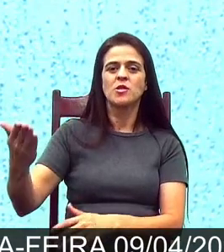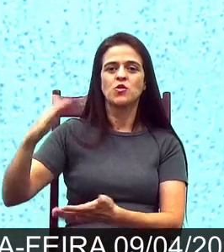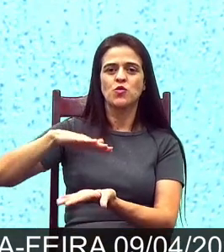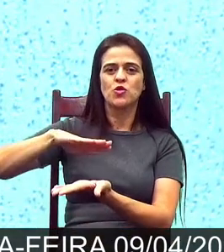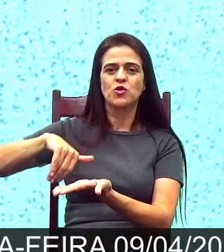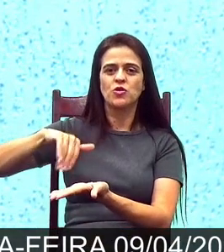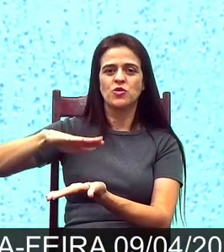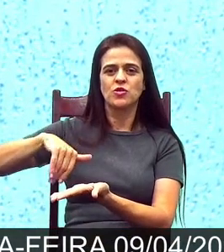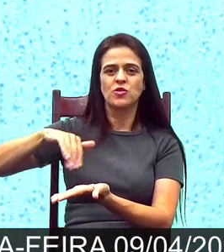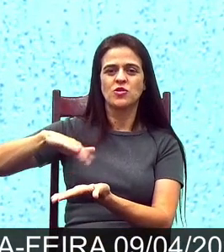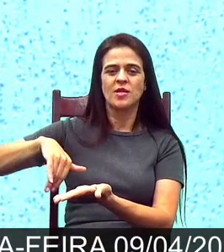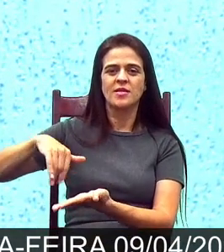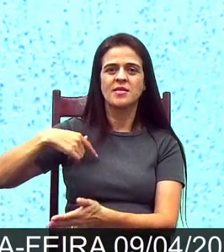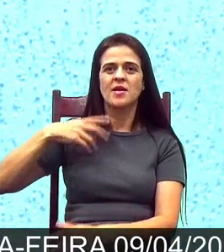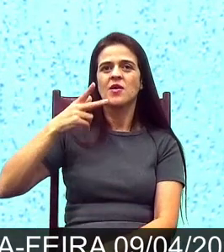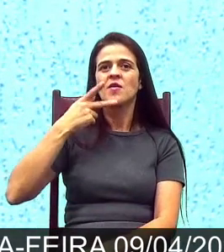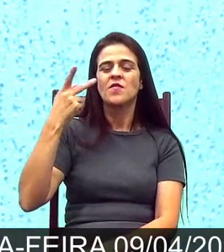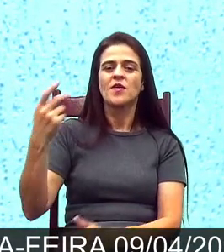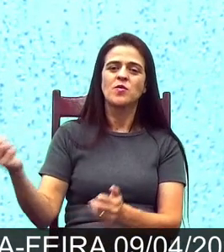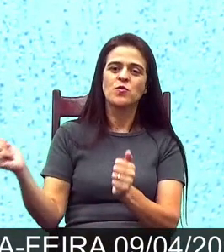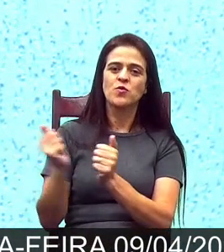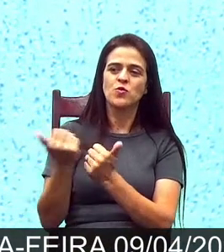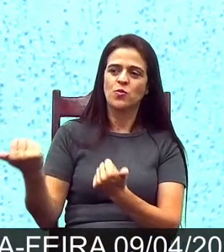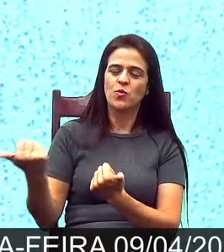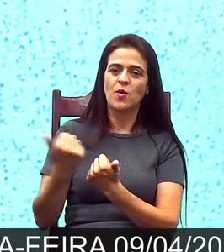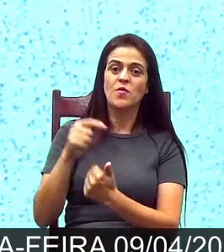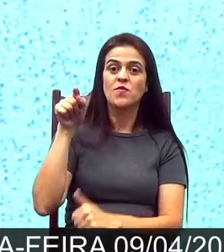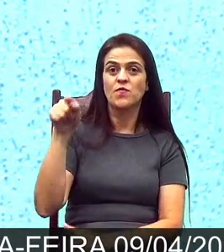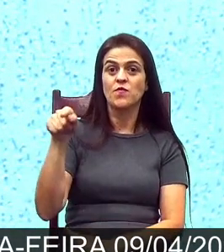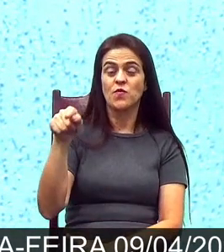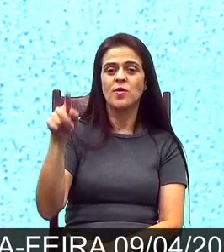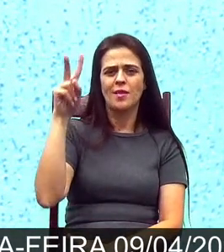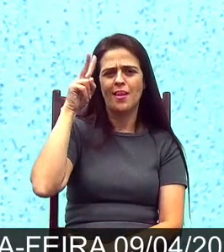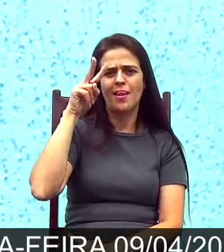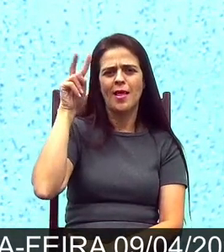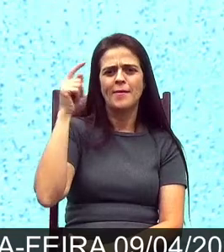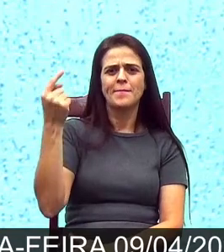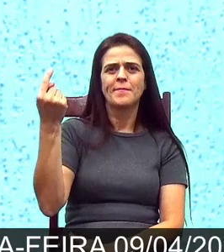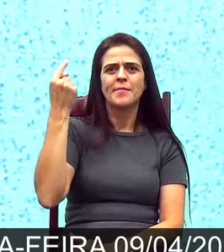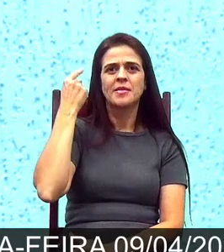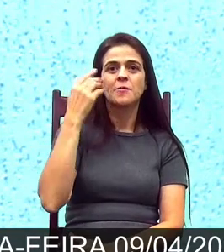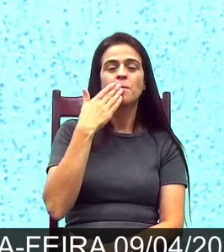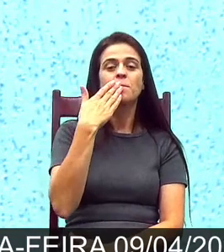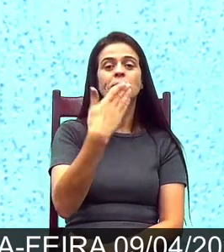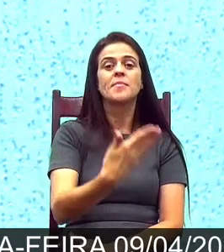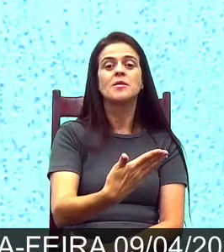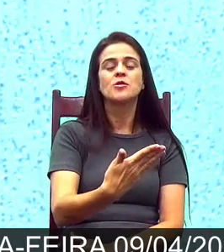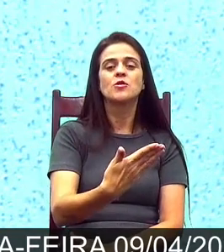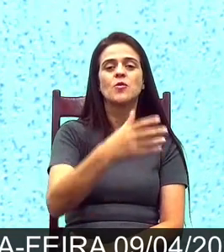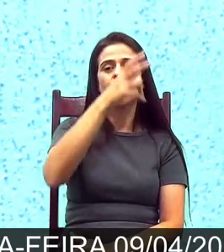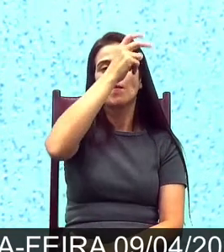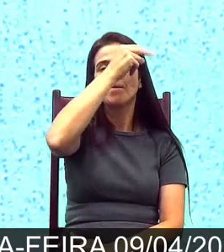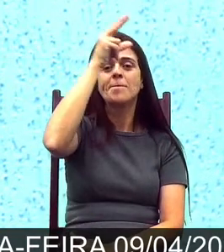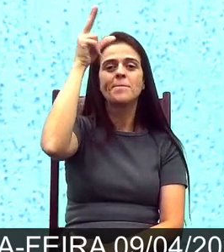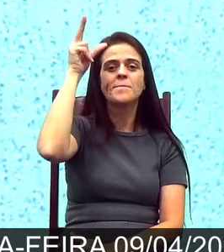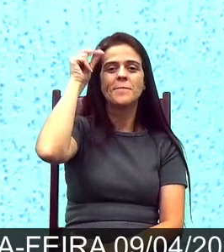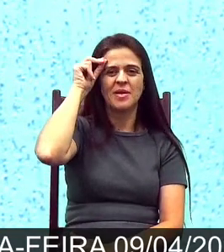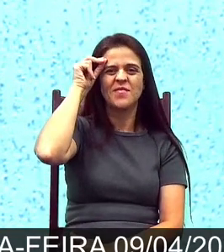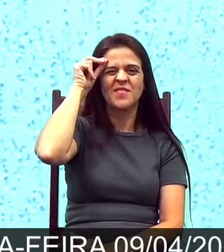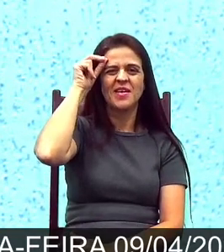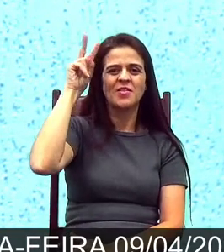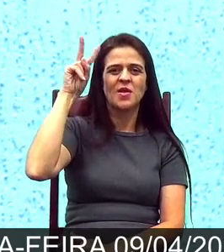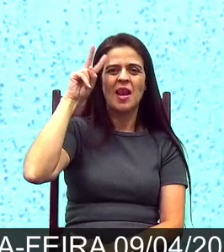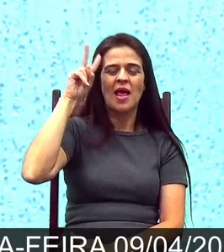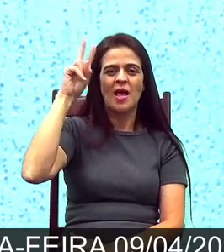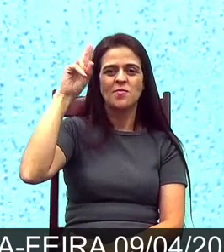exoneração lá, e sinal de companheirismo, você pediu ao prefeito uma diretoria lá para